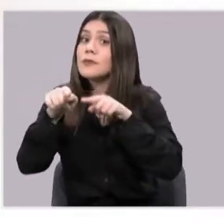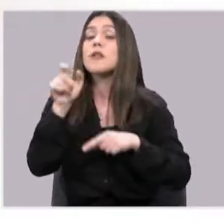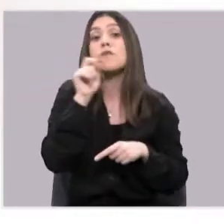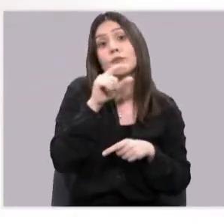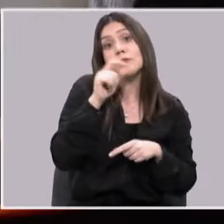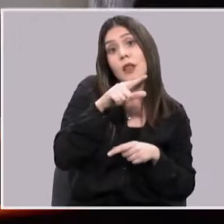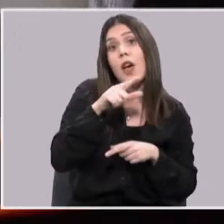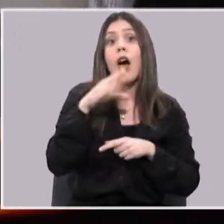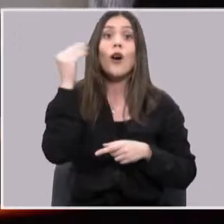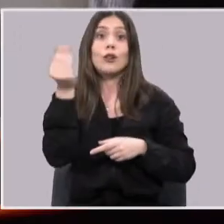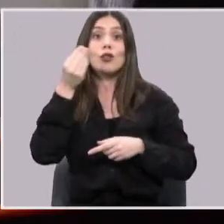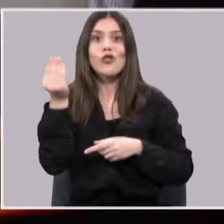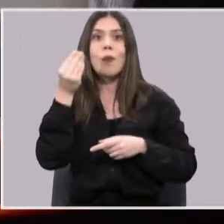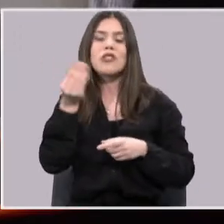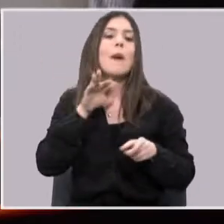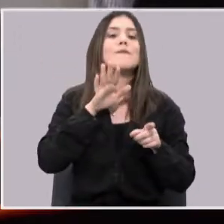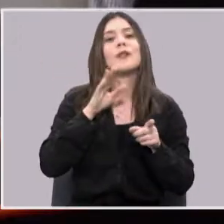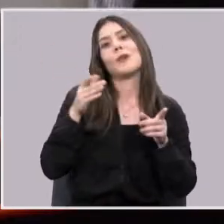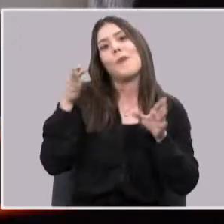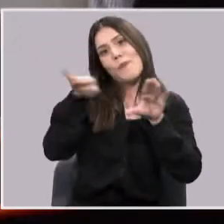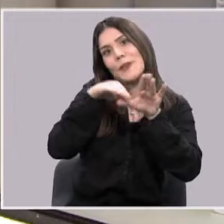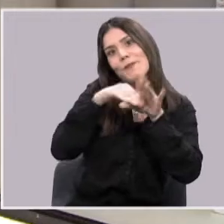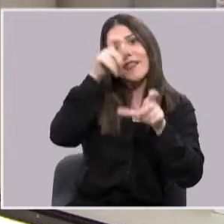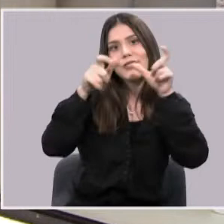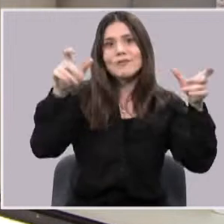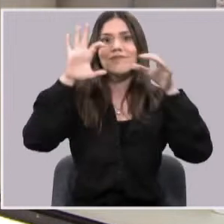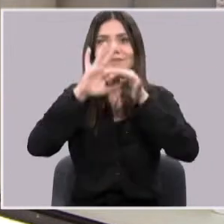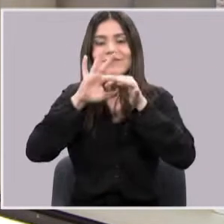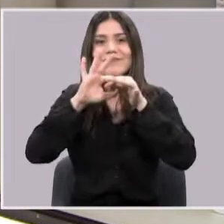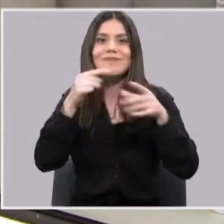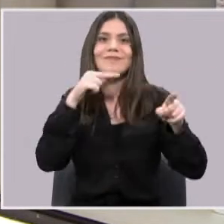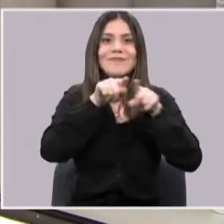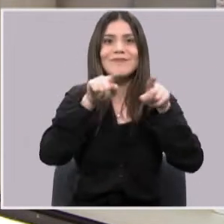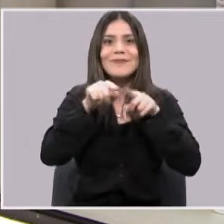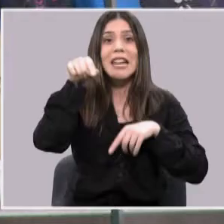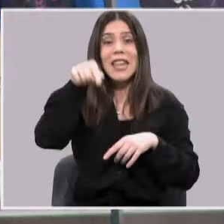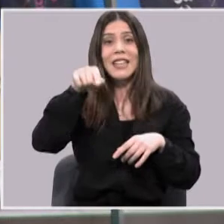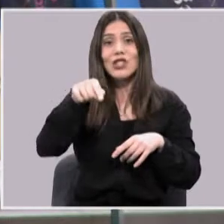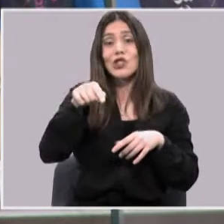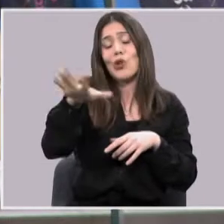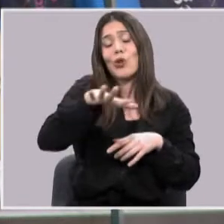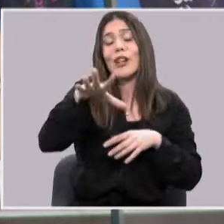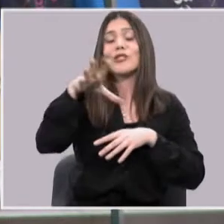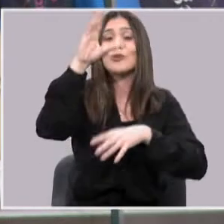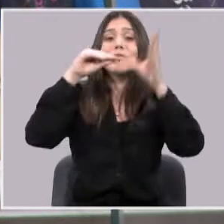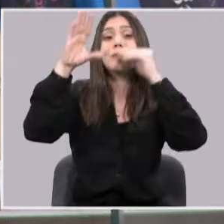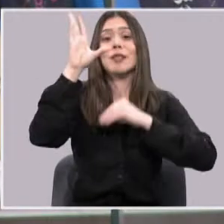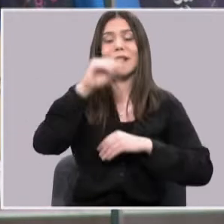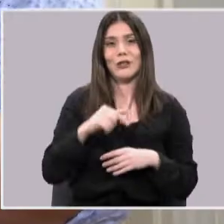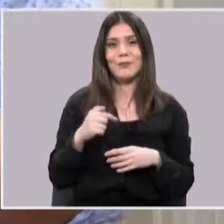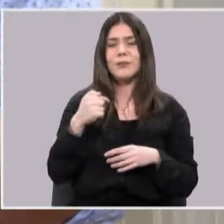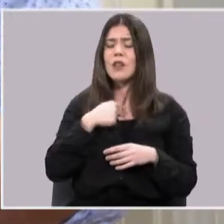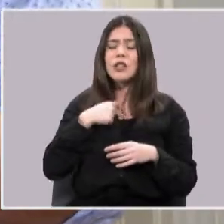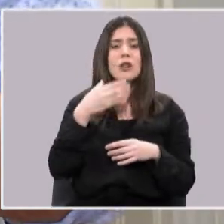aos jovens ter um papel ativo na vida política. Afinal, estas estruturas são lugares de aprendizagem.